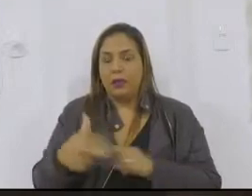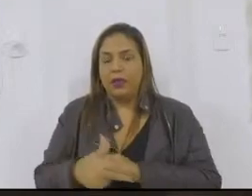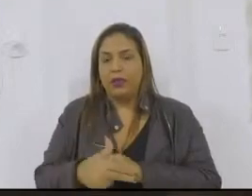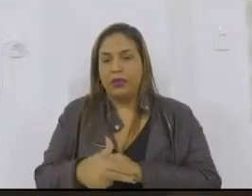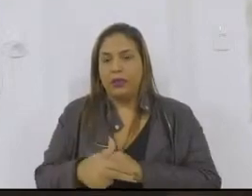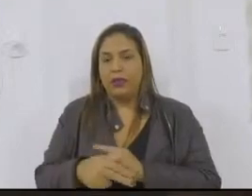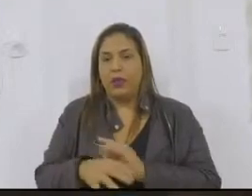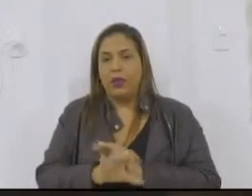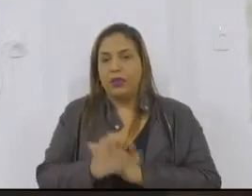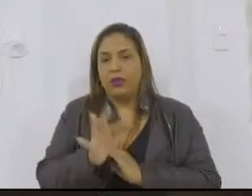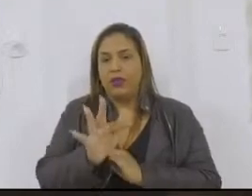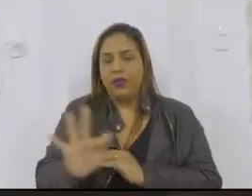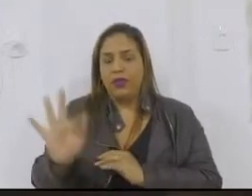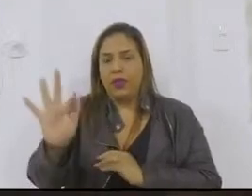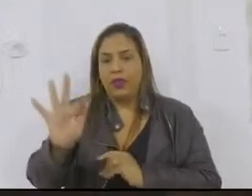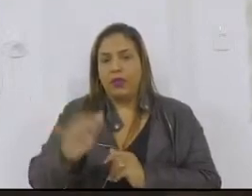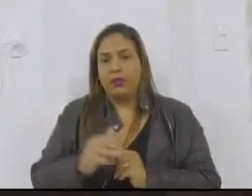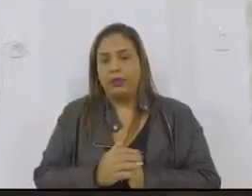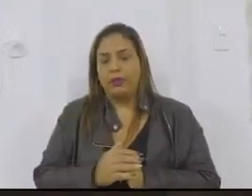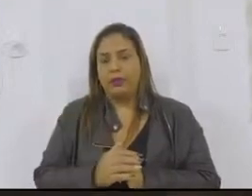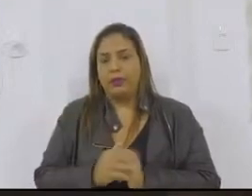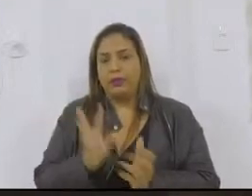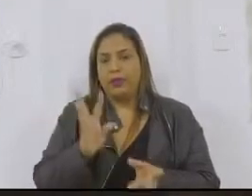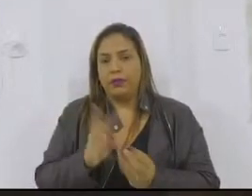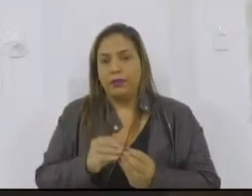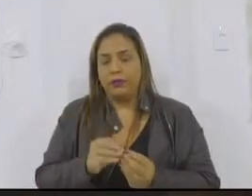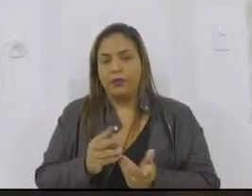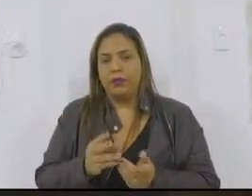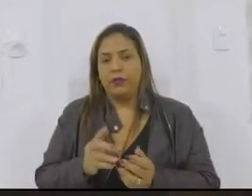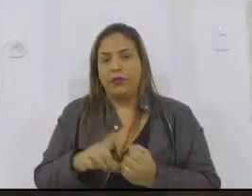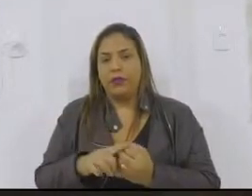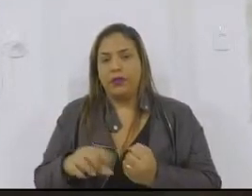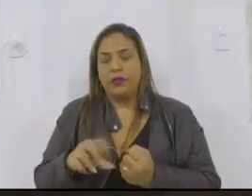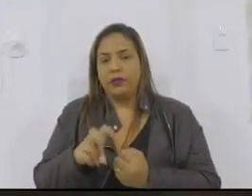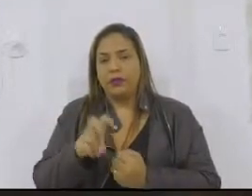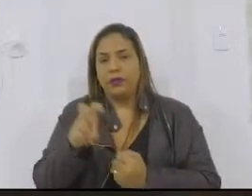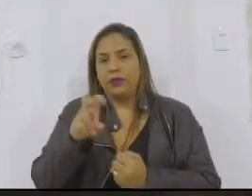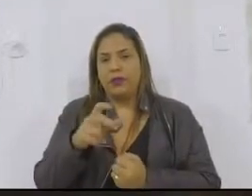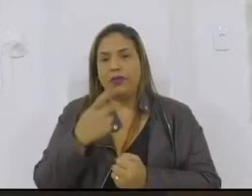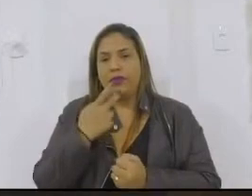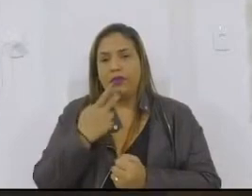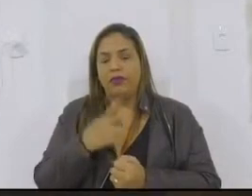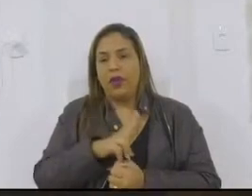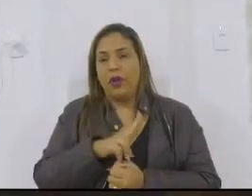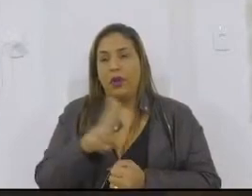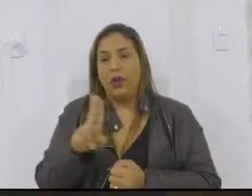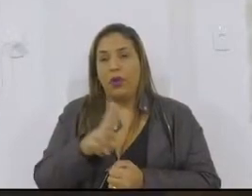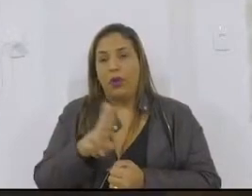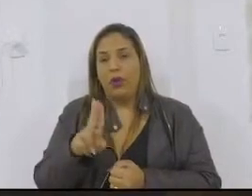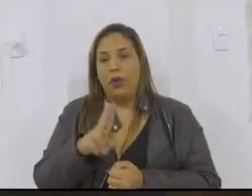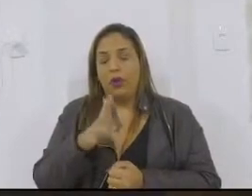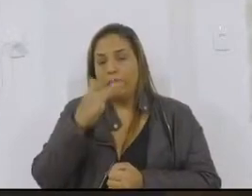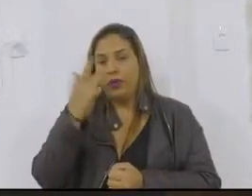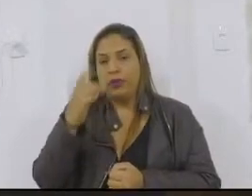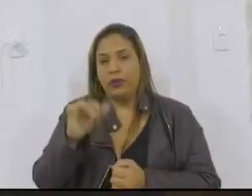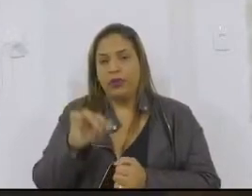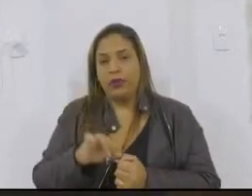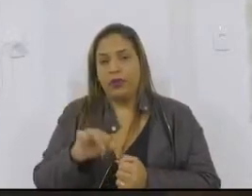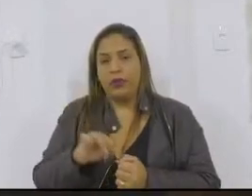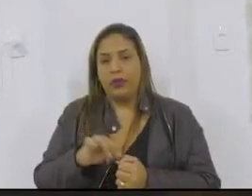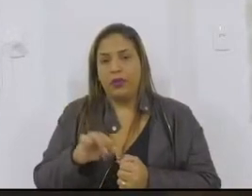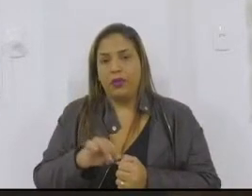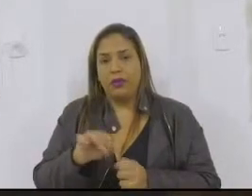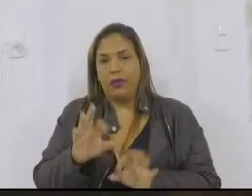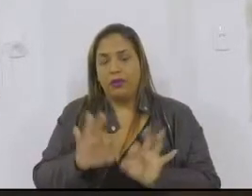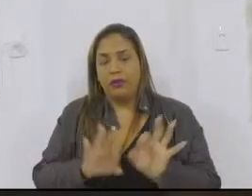Federal. Por fim, no artigo 5º, cito o nome do autor do projeto no corpo legislativo. Veja o que diz a Lei